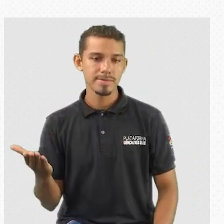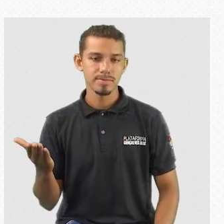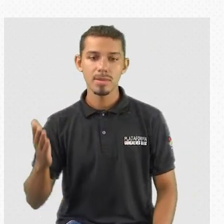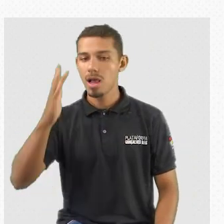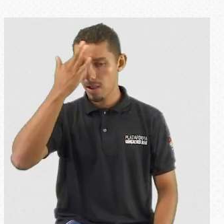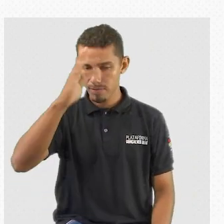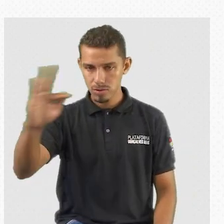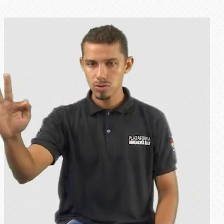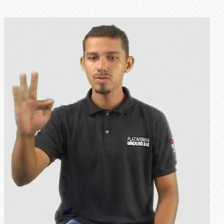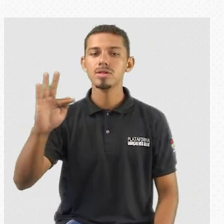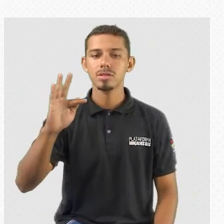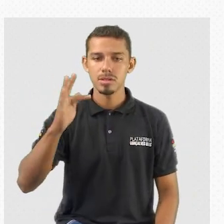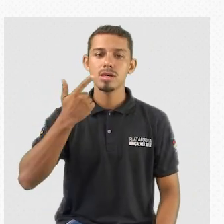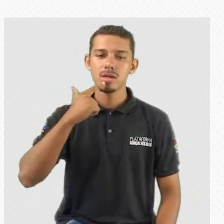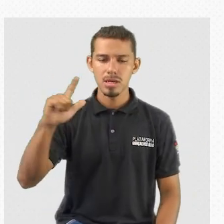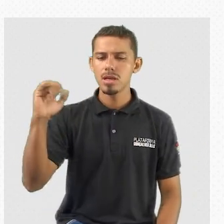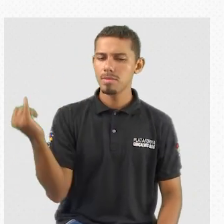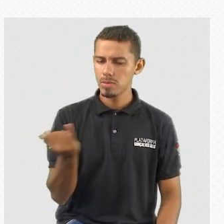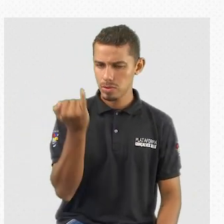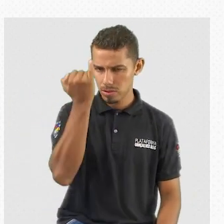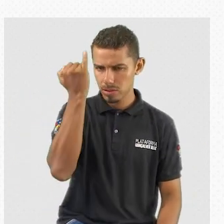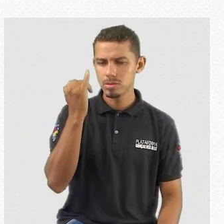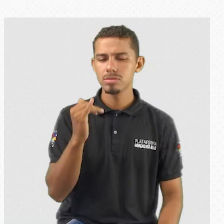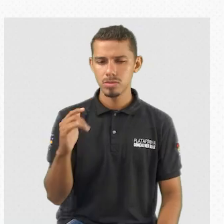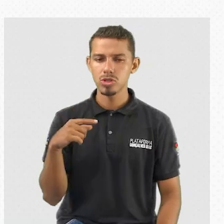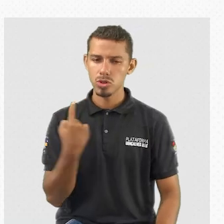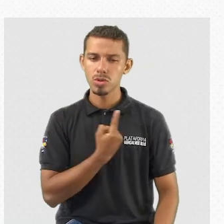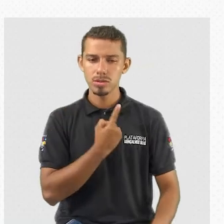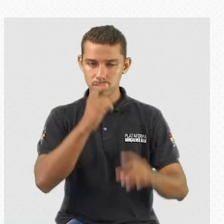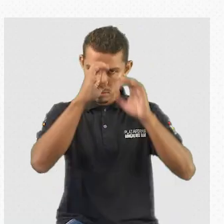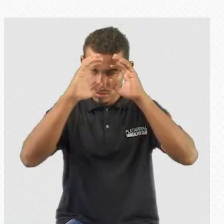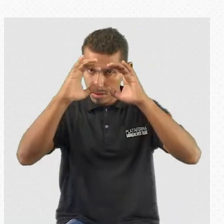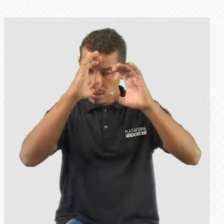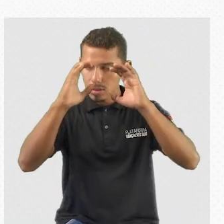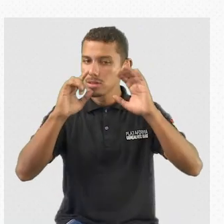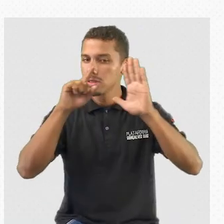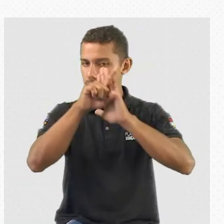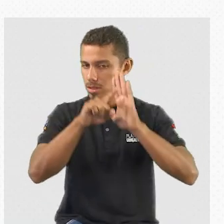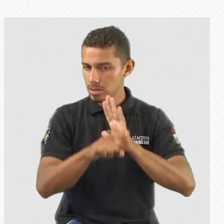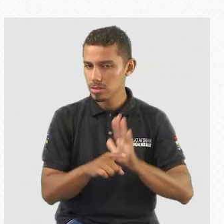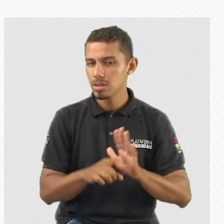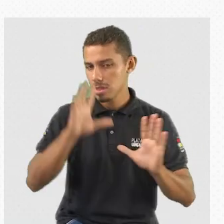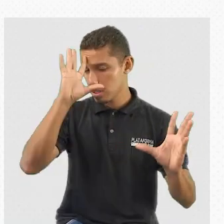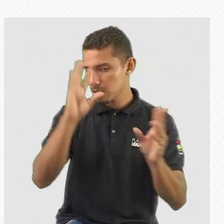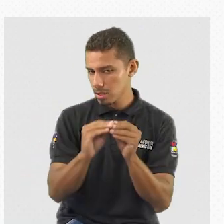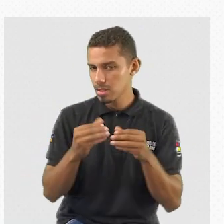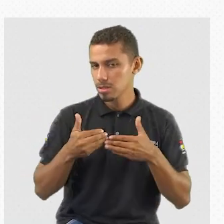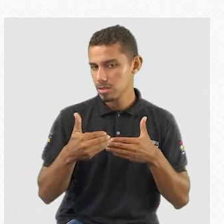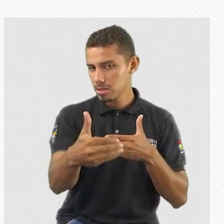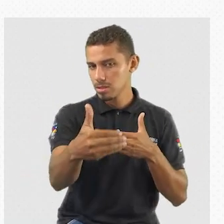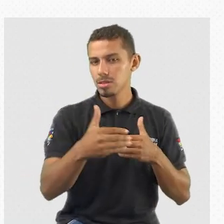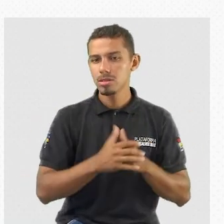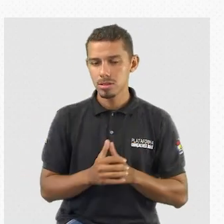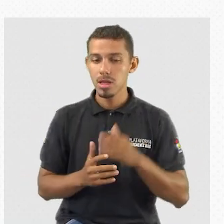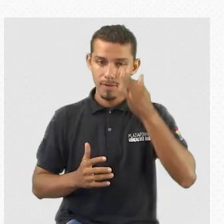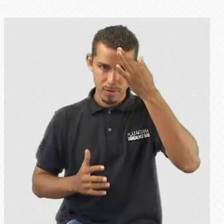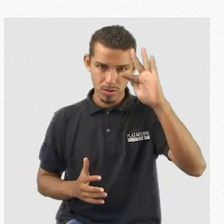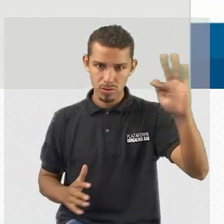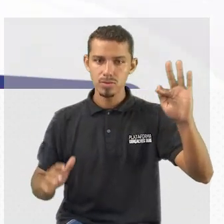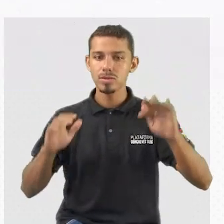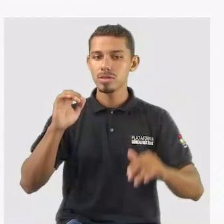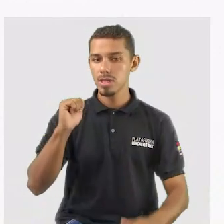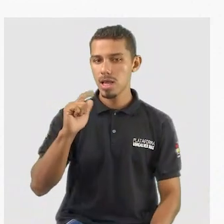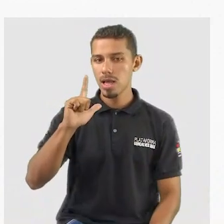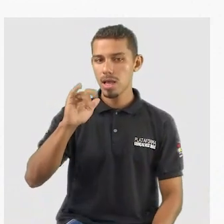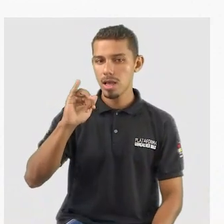a filosofia da linguagem ela tem um papel importantíssimo para a gente pensar essas questões. Né? Esse é o ponto de partida da filosofia da